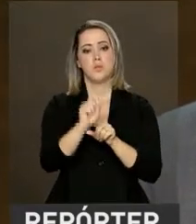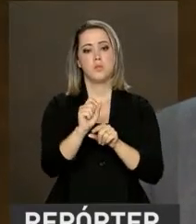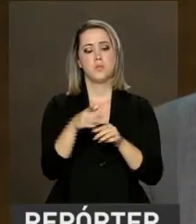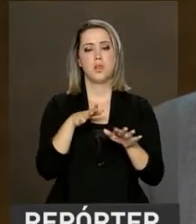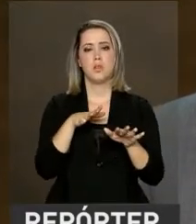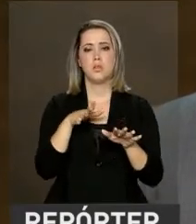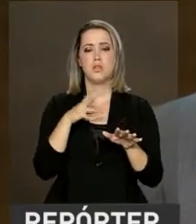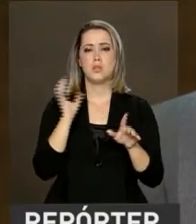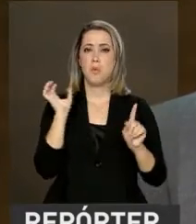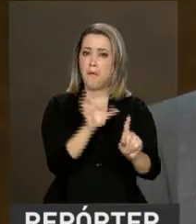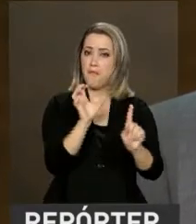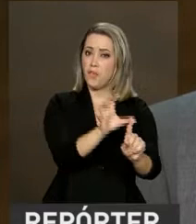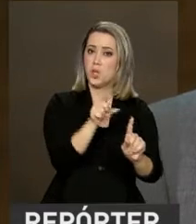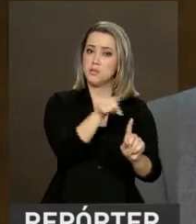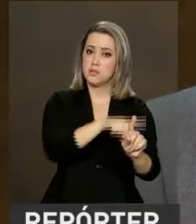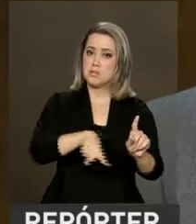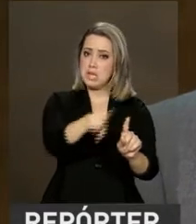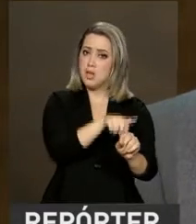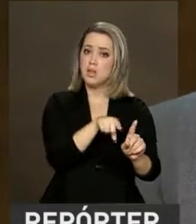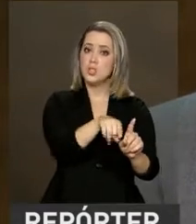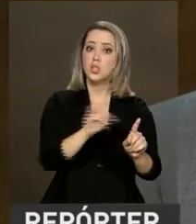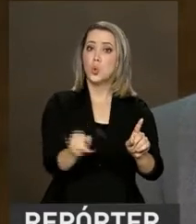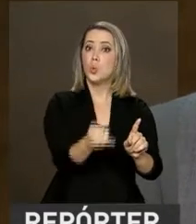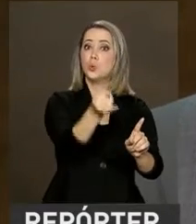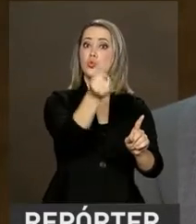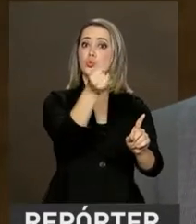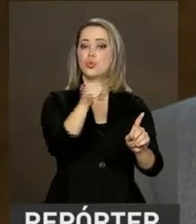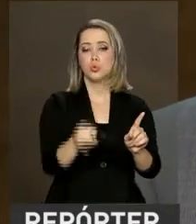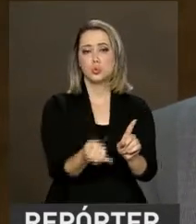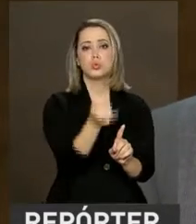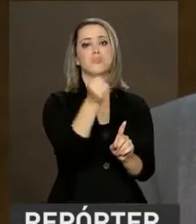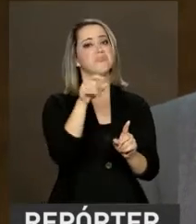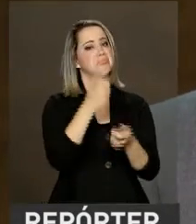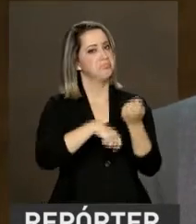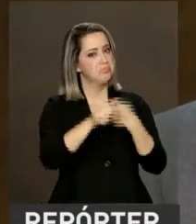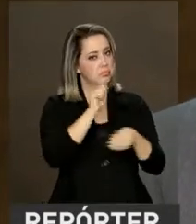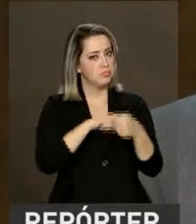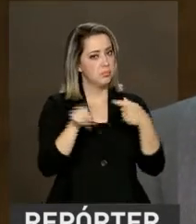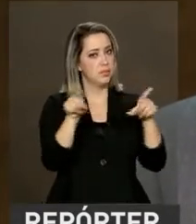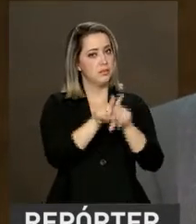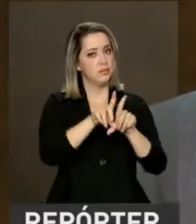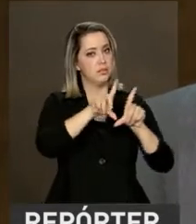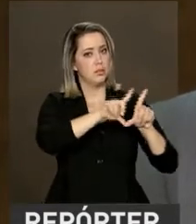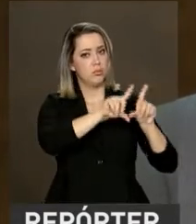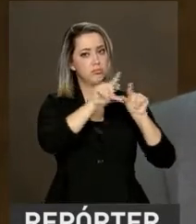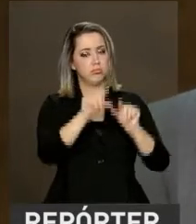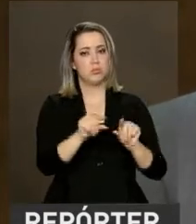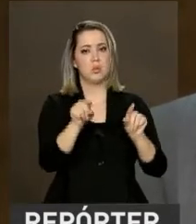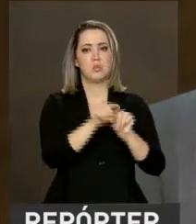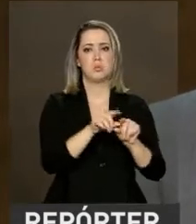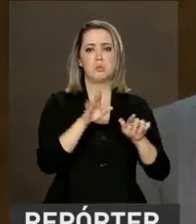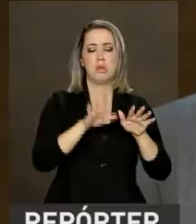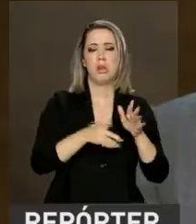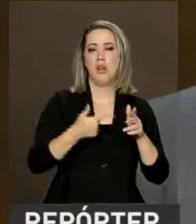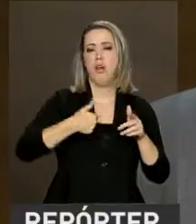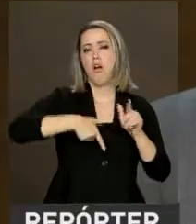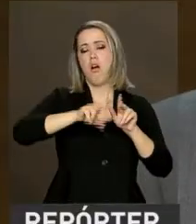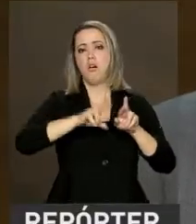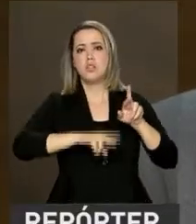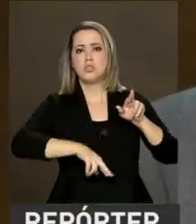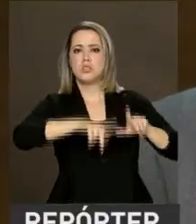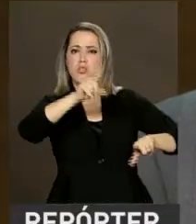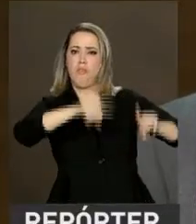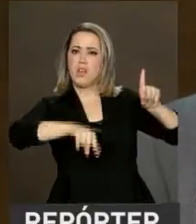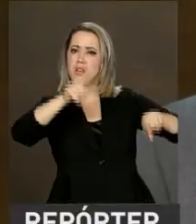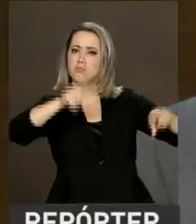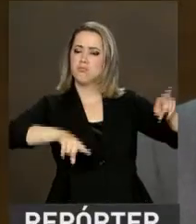com, eu diria, a taxa de juros estrutural da economia, que passa a tender a não ter mais aquelas oscilações para você